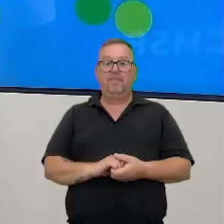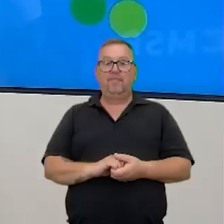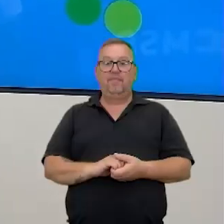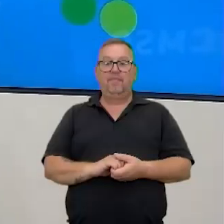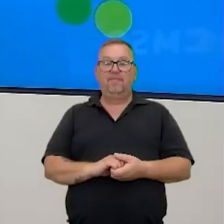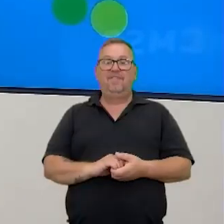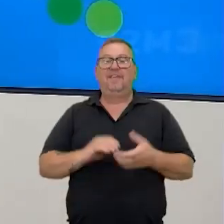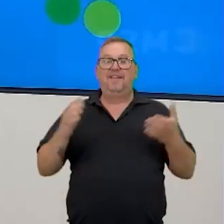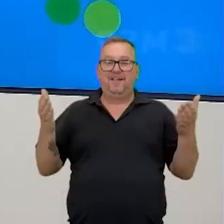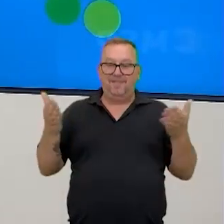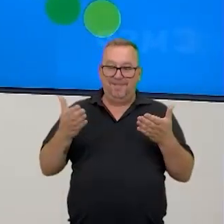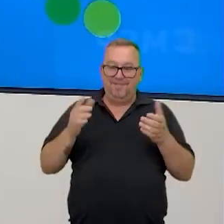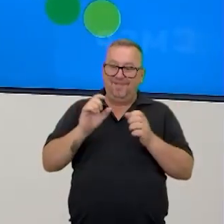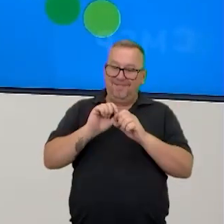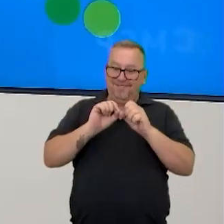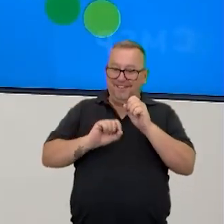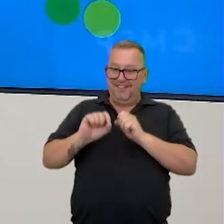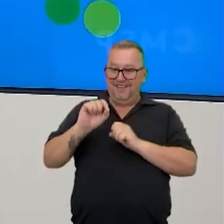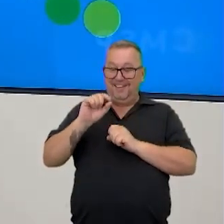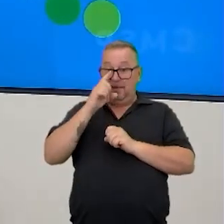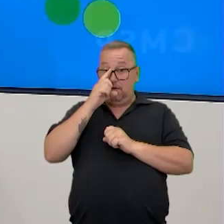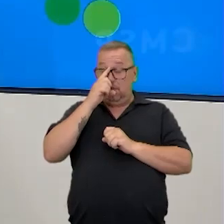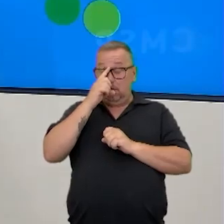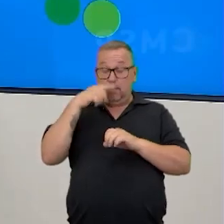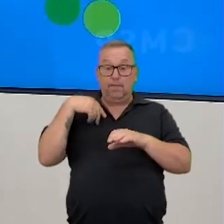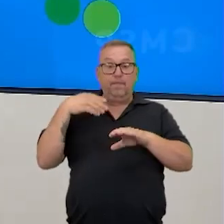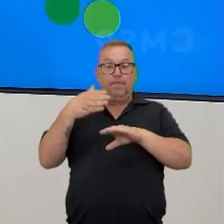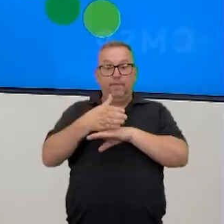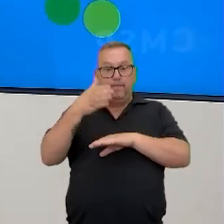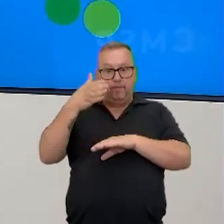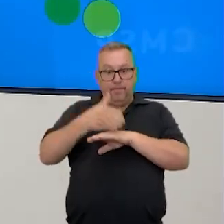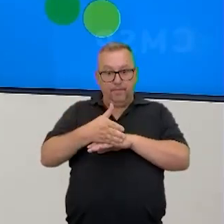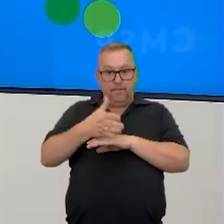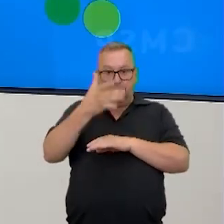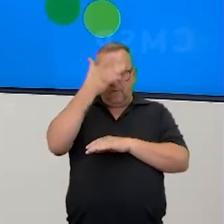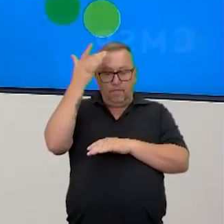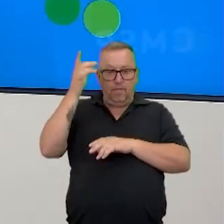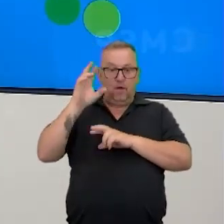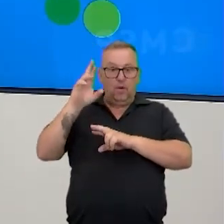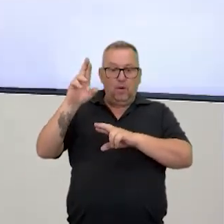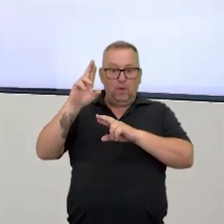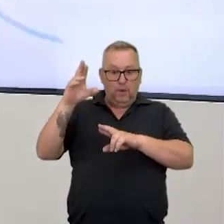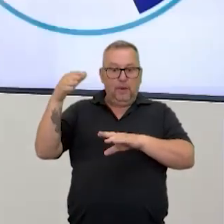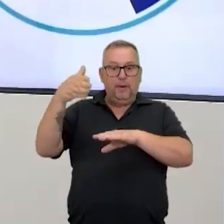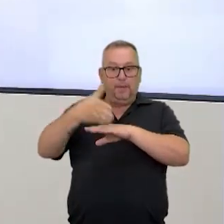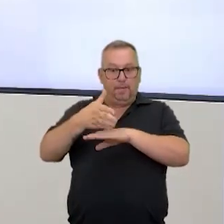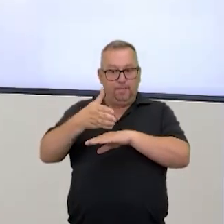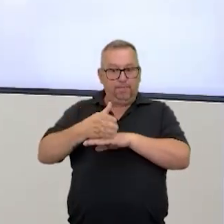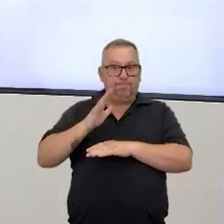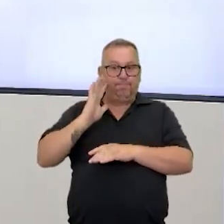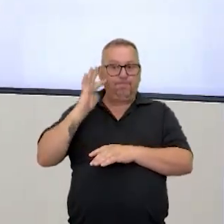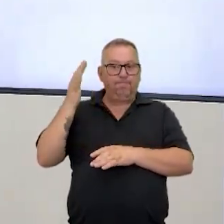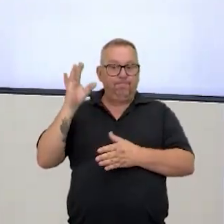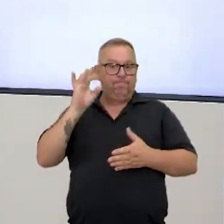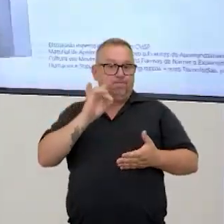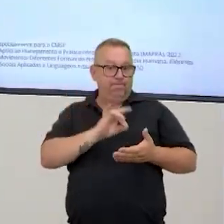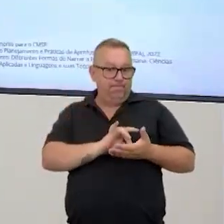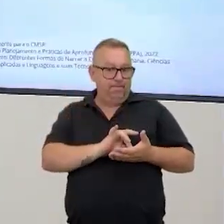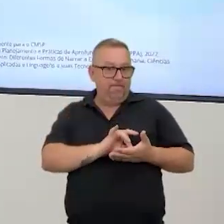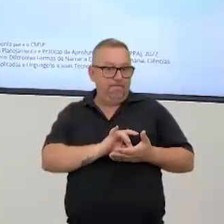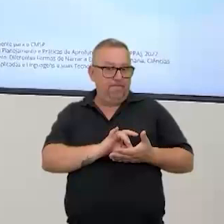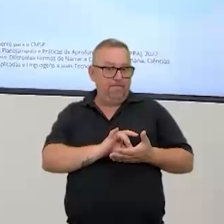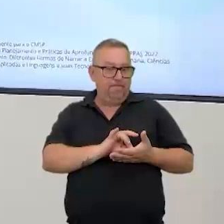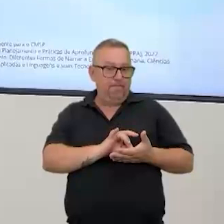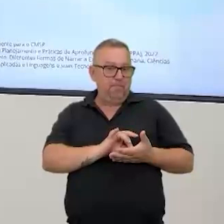Agora a gente fica na cota da participação da galera e a gente está torcendo para que isso aconteça,